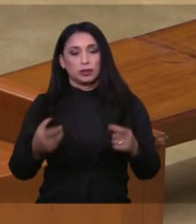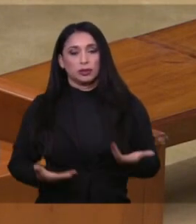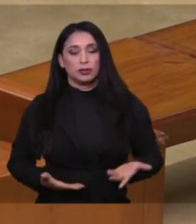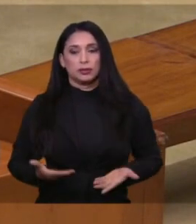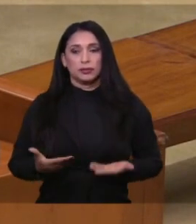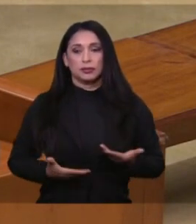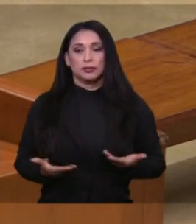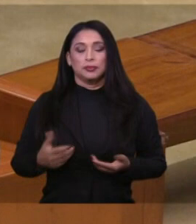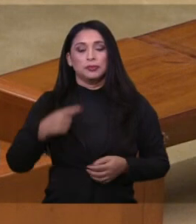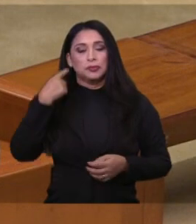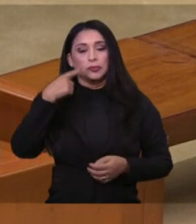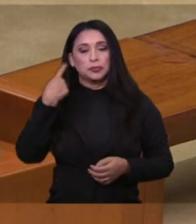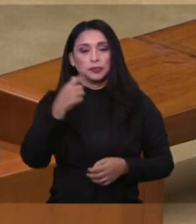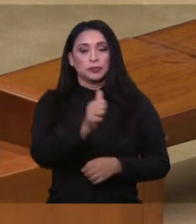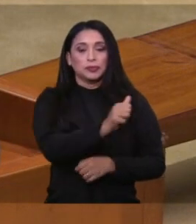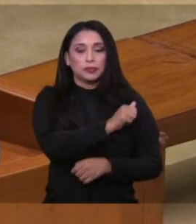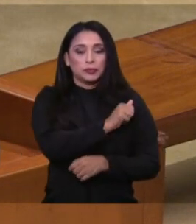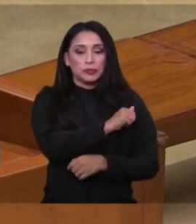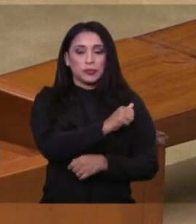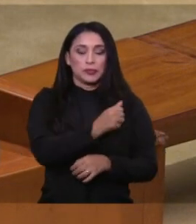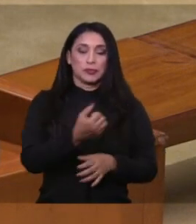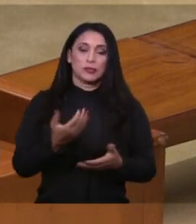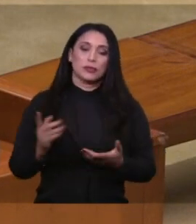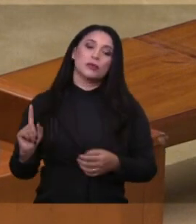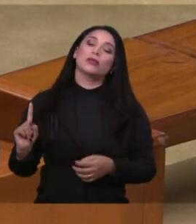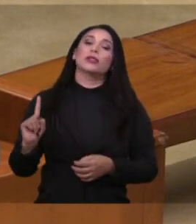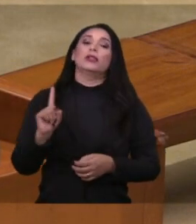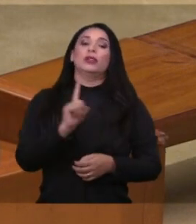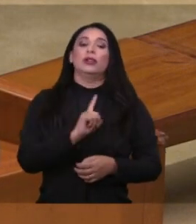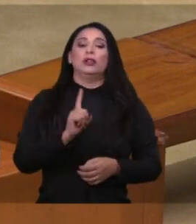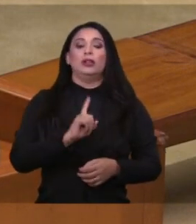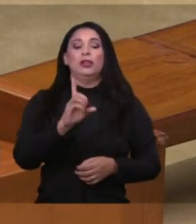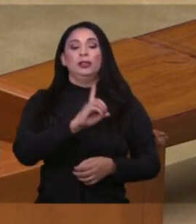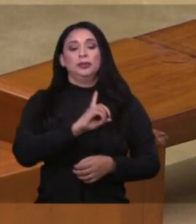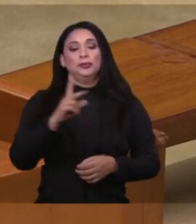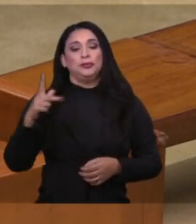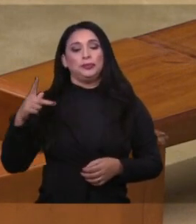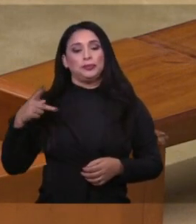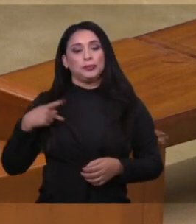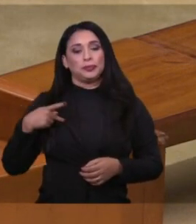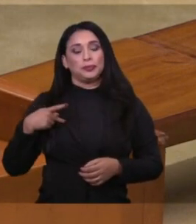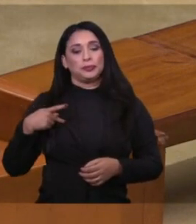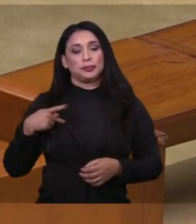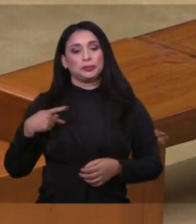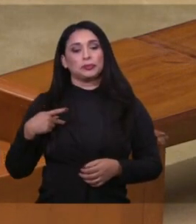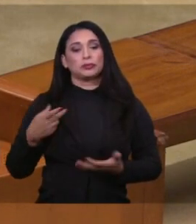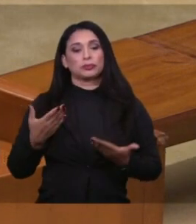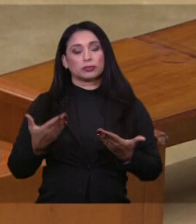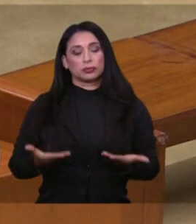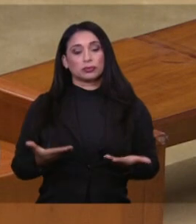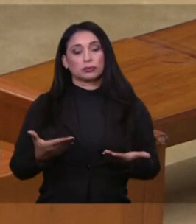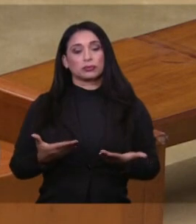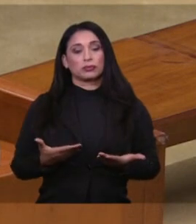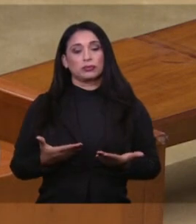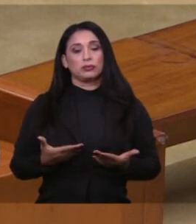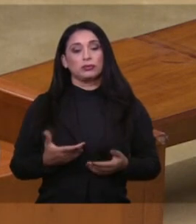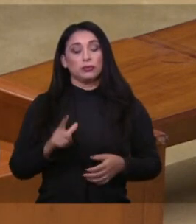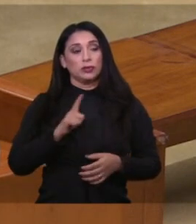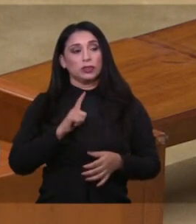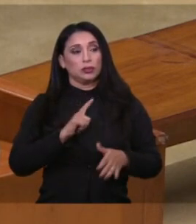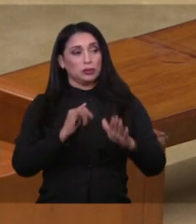estudantes. Bom, venho aqui representar a Defensoria Pública da União e falar, então, da instituição Defensoria